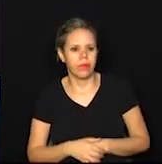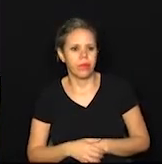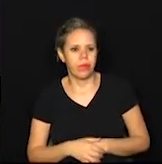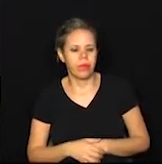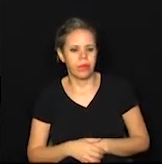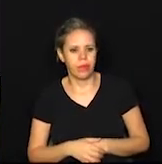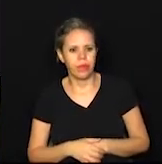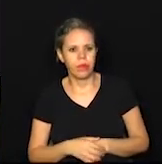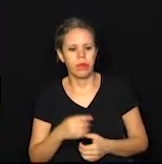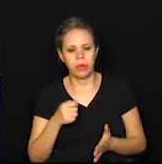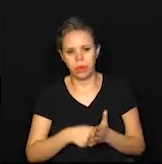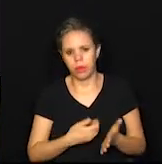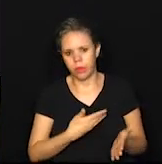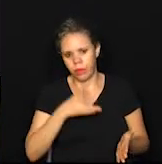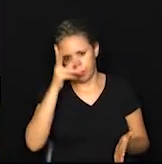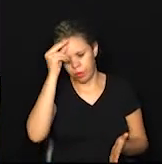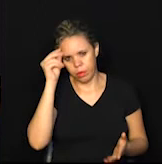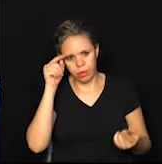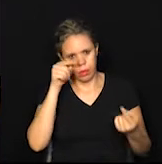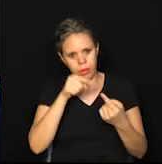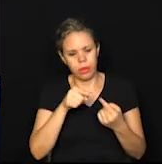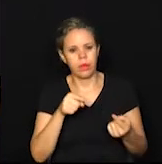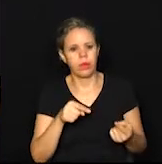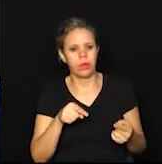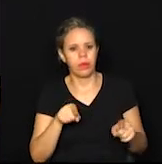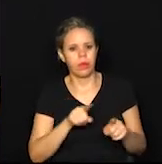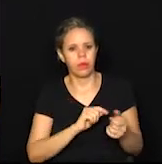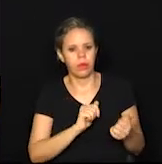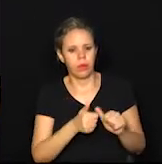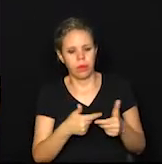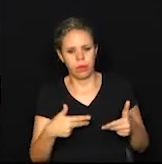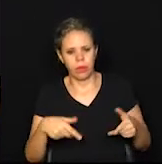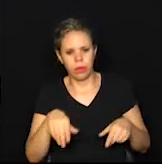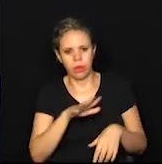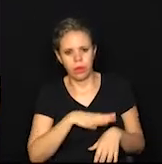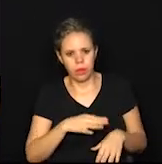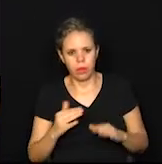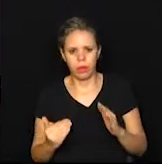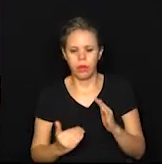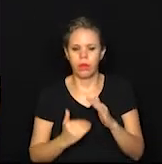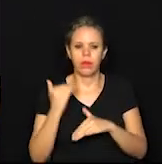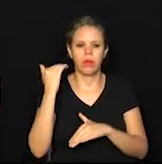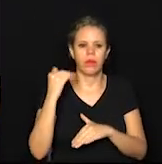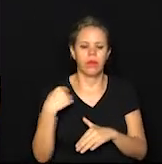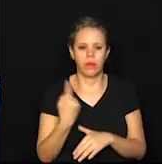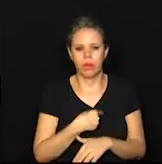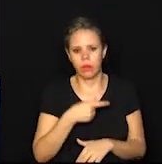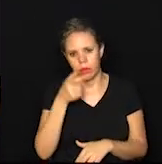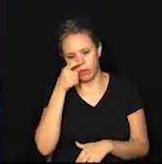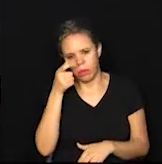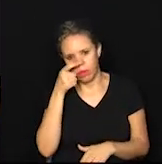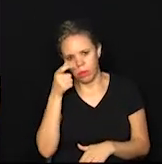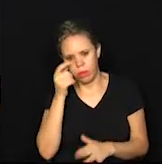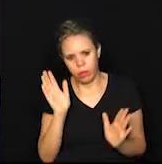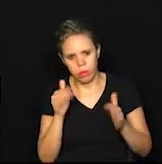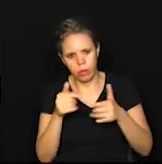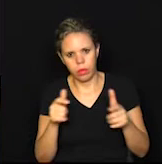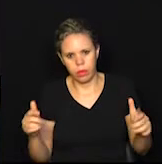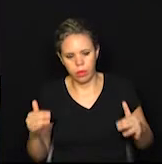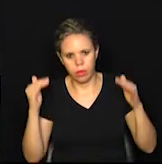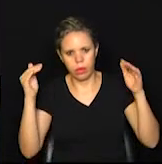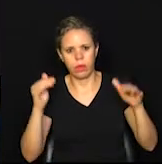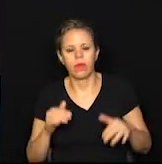estabelecimento de política pública voltada ao paradesporto e ao esporte de alto rendimento. que a gente vê que o foco maior é a